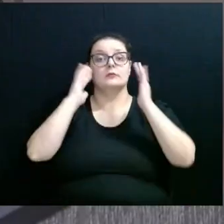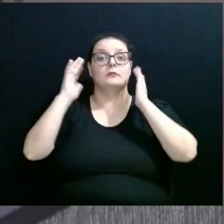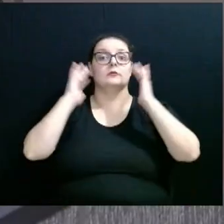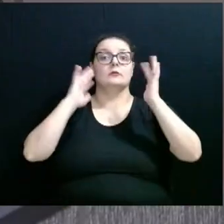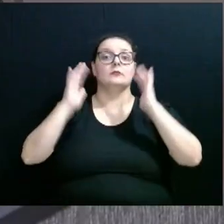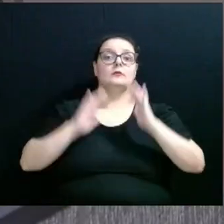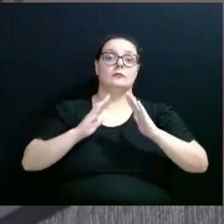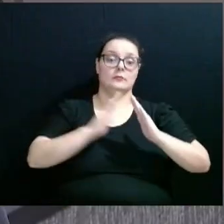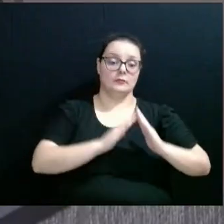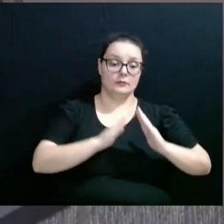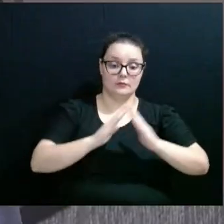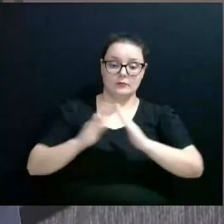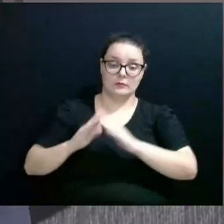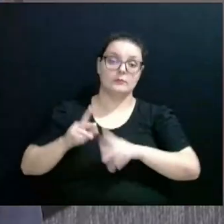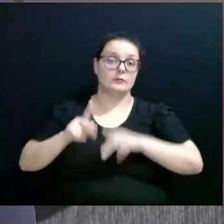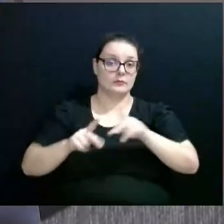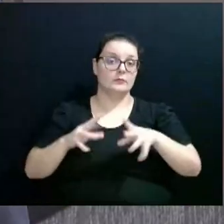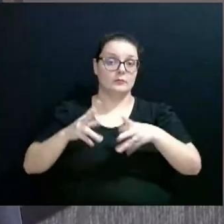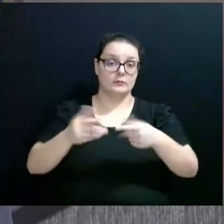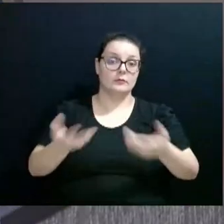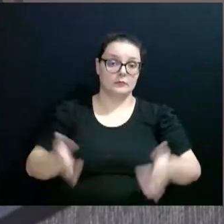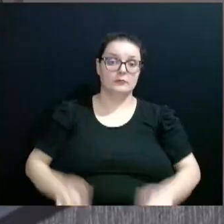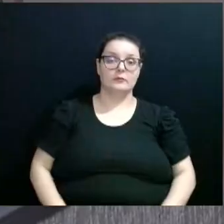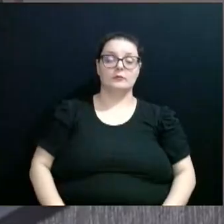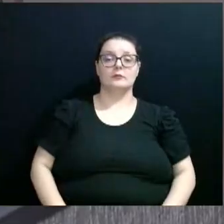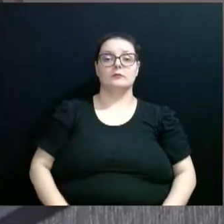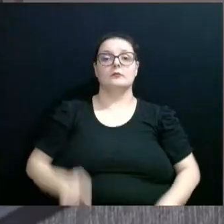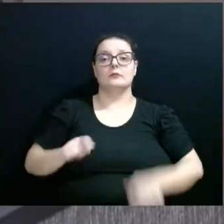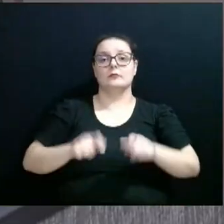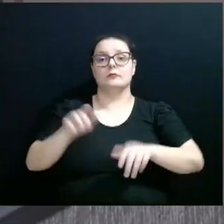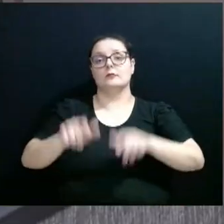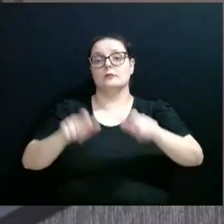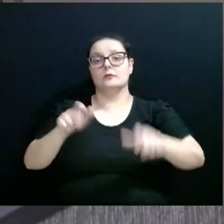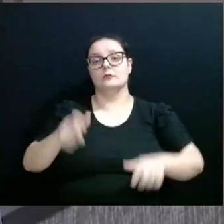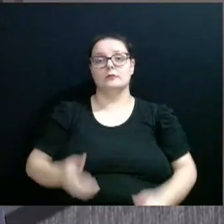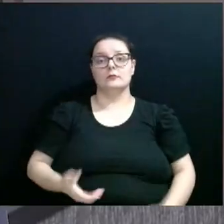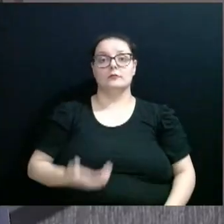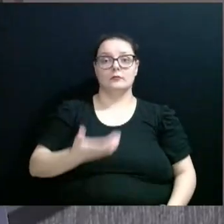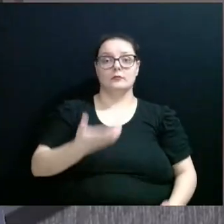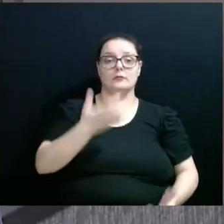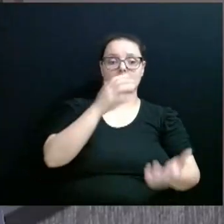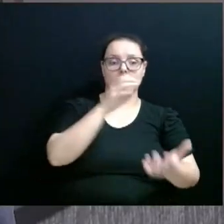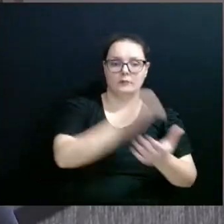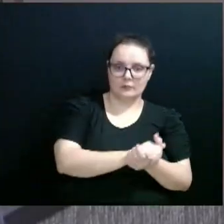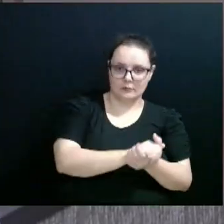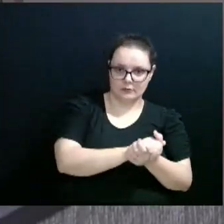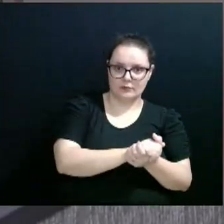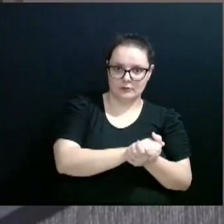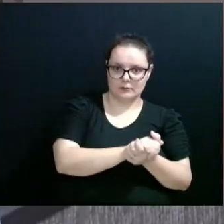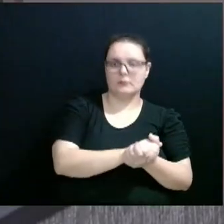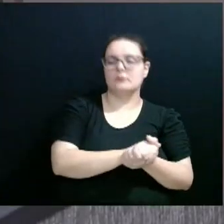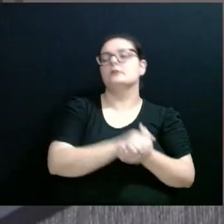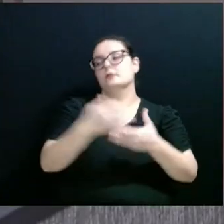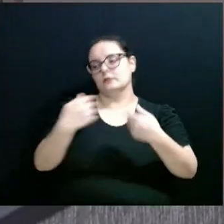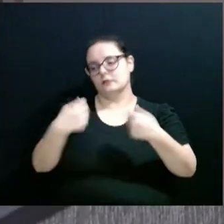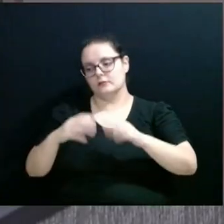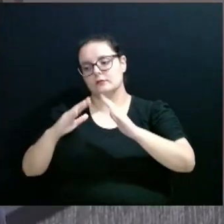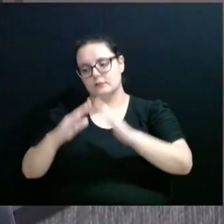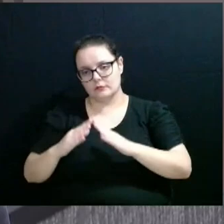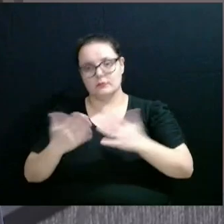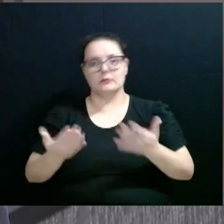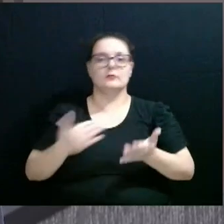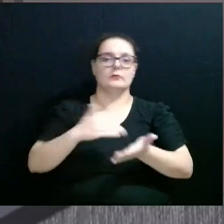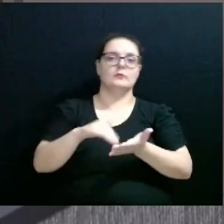toda a população. Às vezes a pessoa fala que em casa quer a casa, então a Secretaria de Habitação também precisa dessa